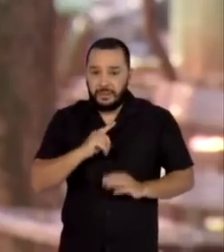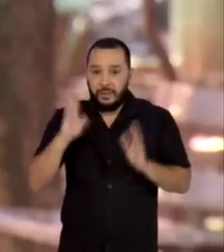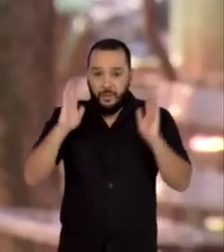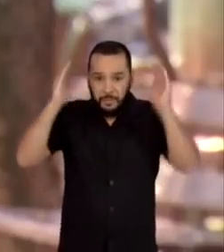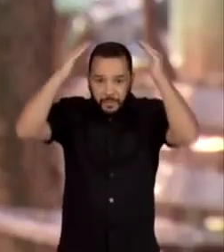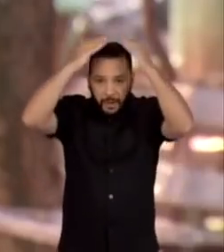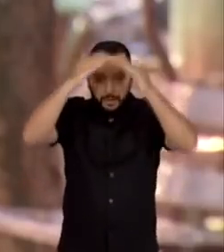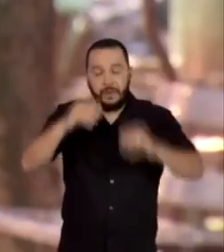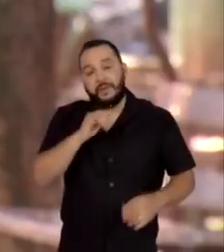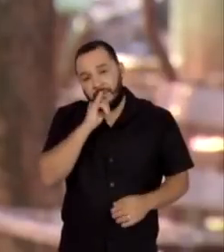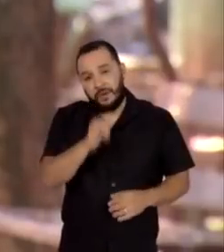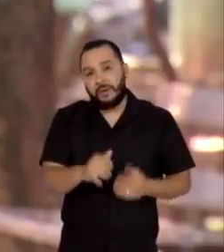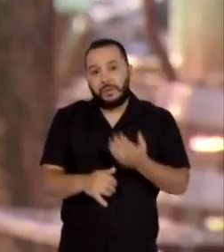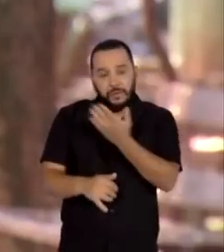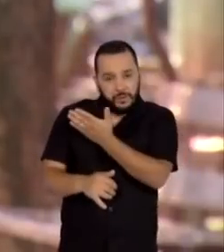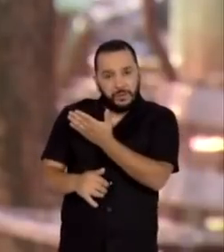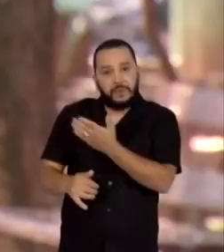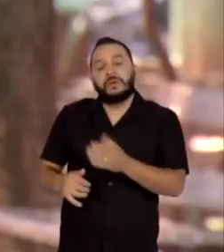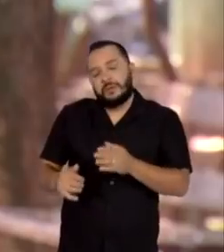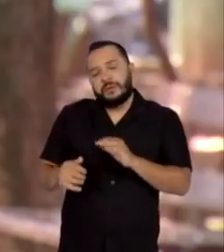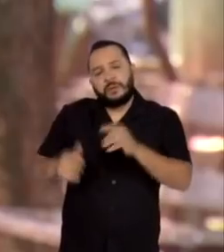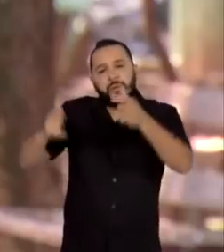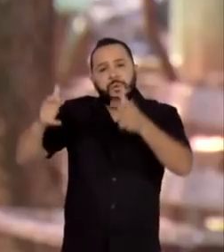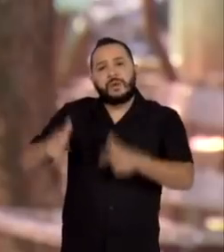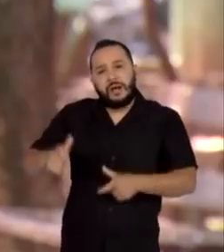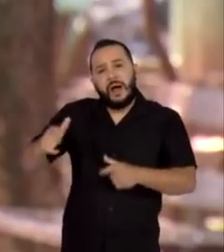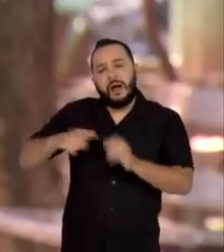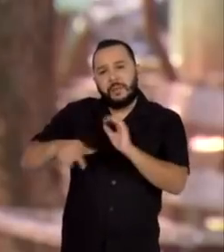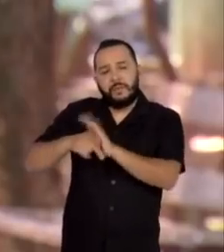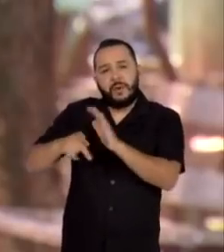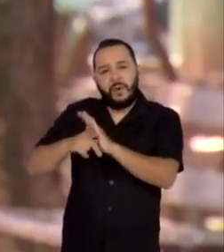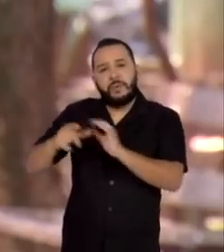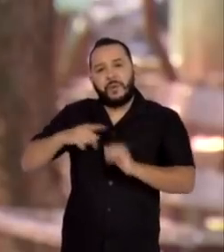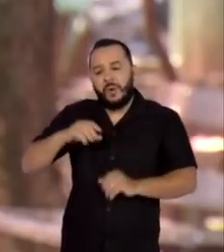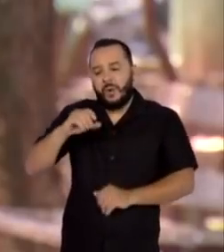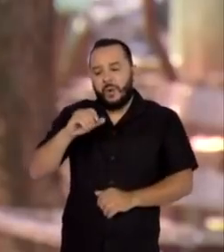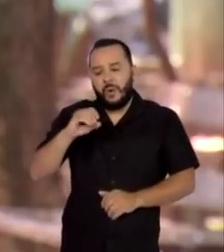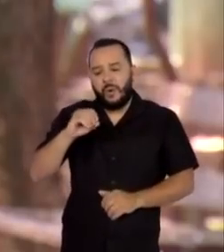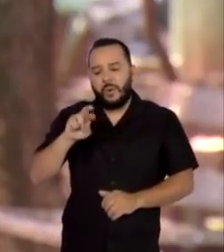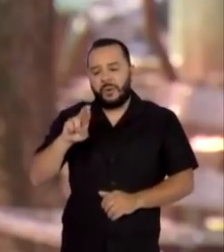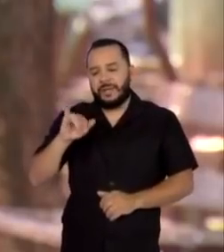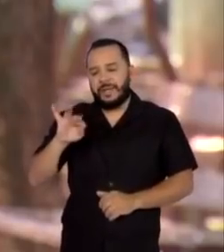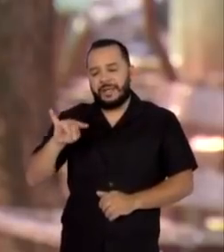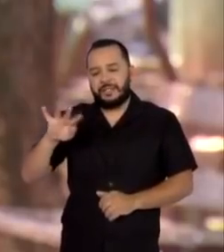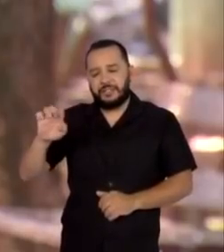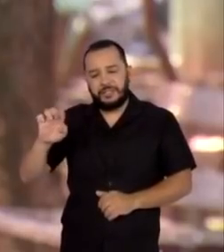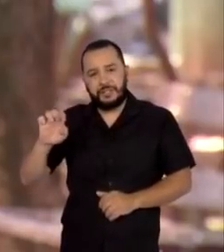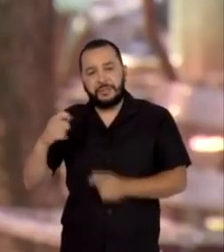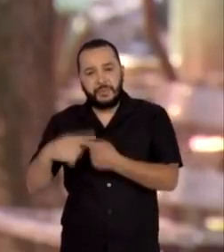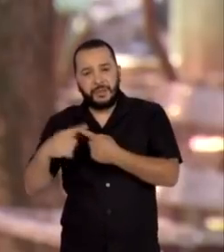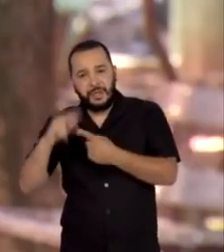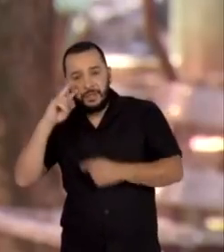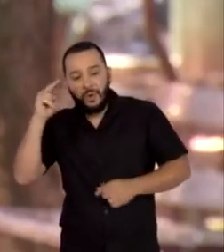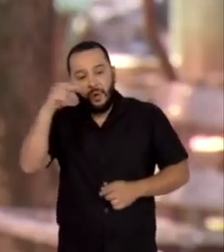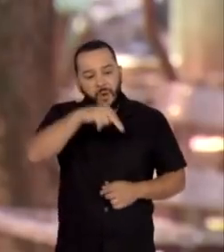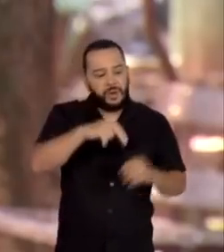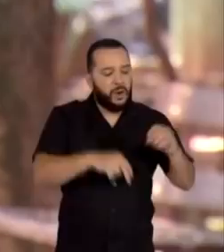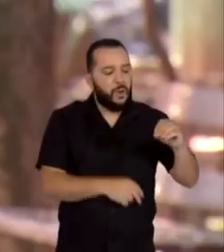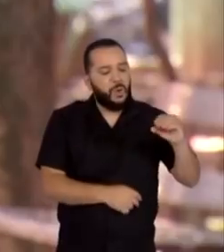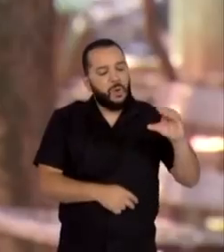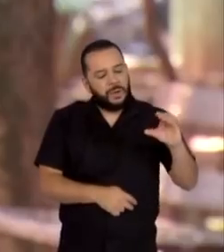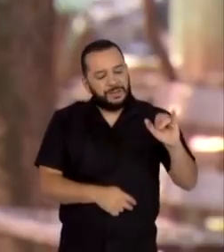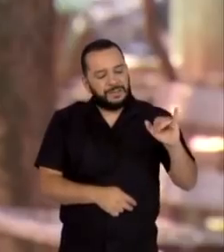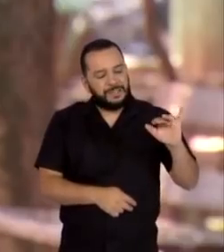no Oriente, onde muitos jovens ainda olham para o Ocidente como uma referência de modernidade. Além disso,